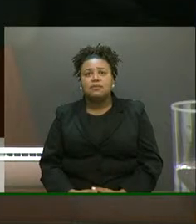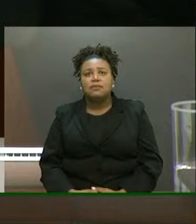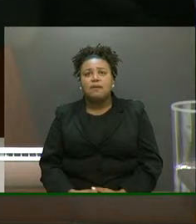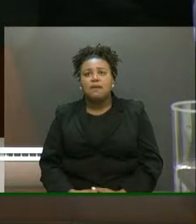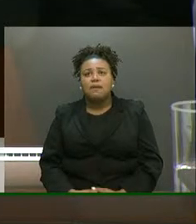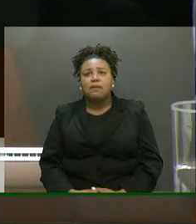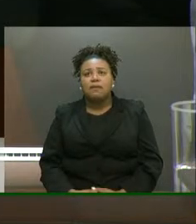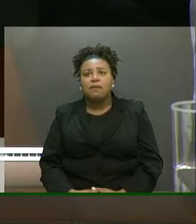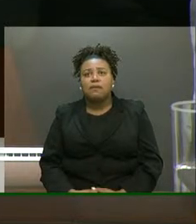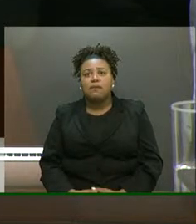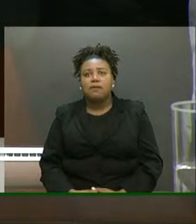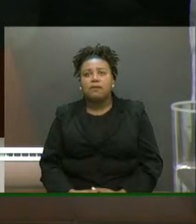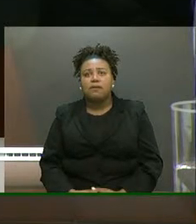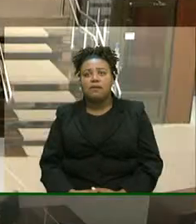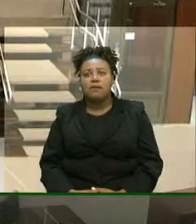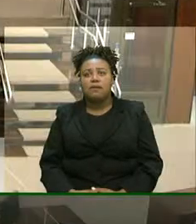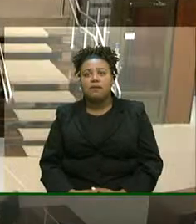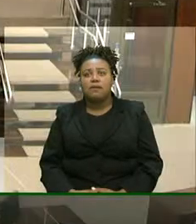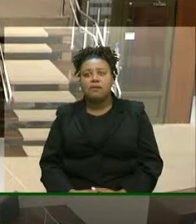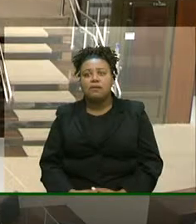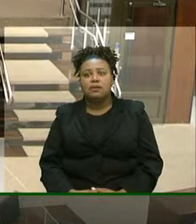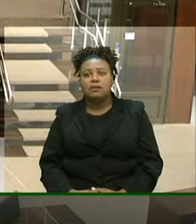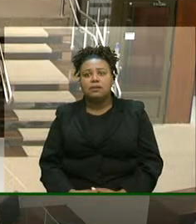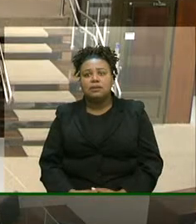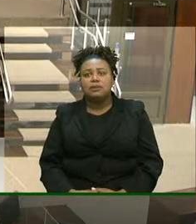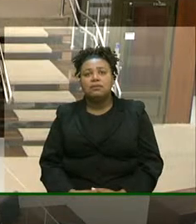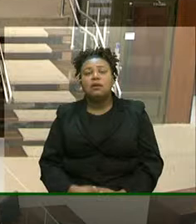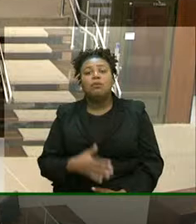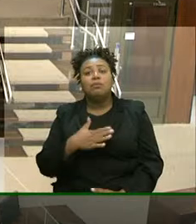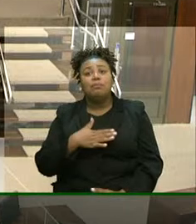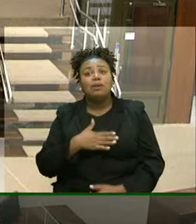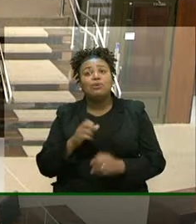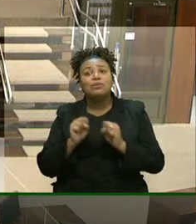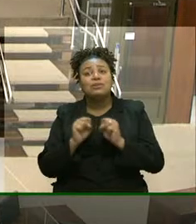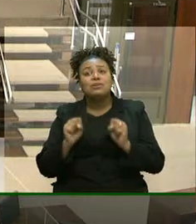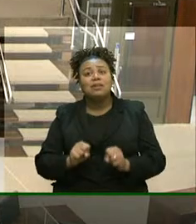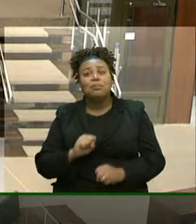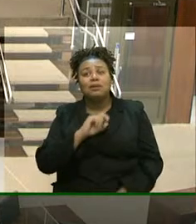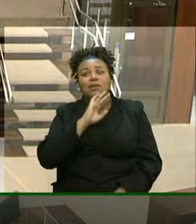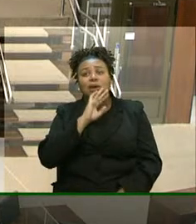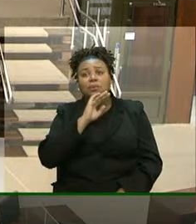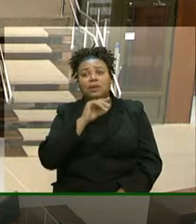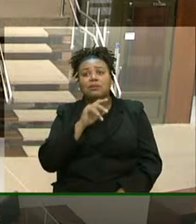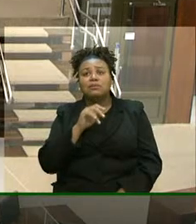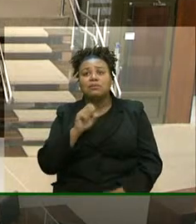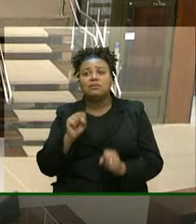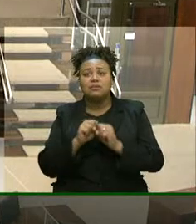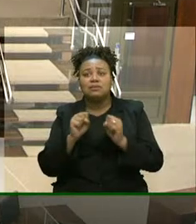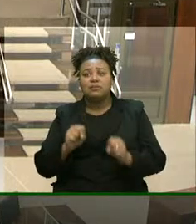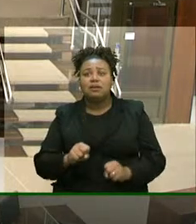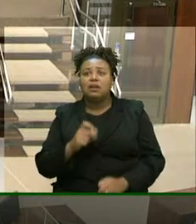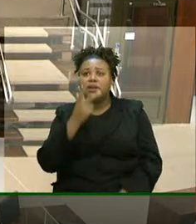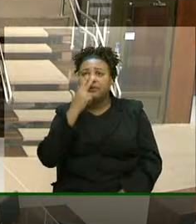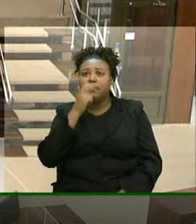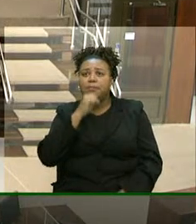Vargas. O meu sistema... O seu sistema... Meu sistema está mesmo, presidente. É o velho problema que ele tem que selecionar ali